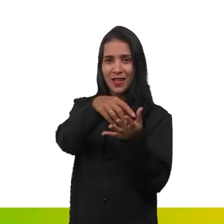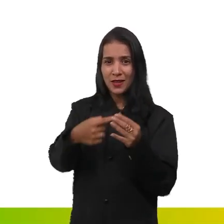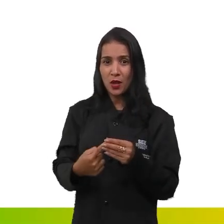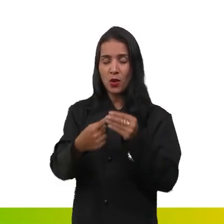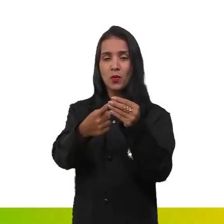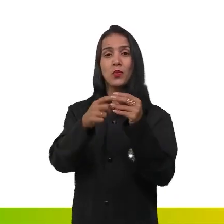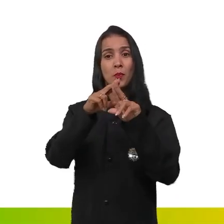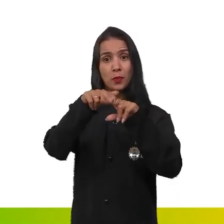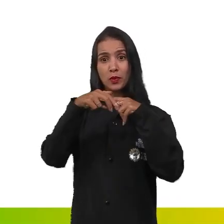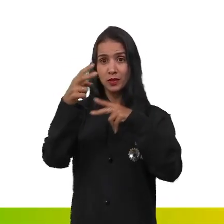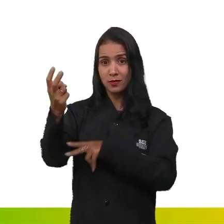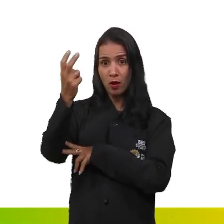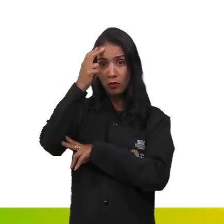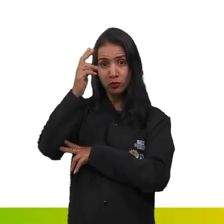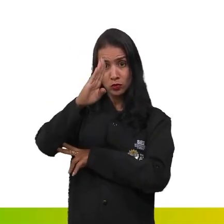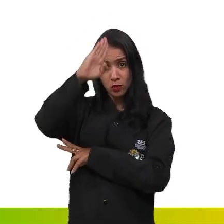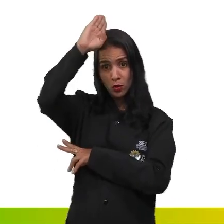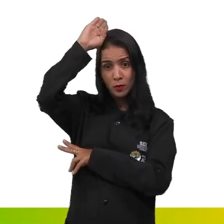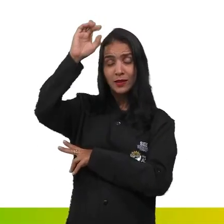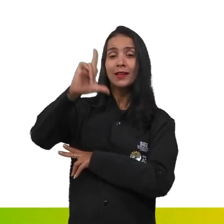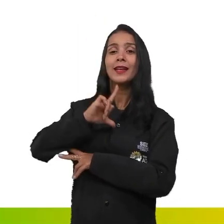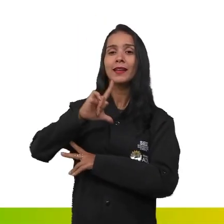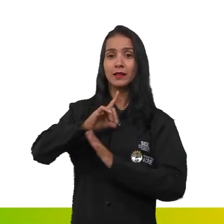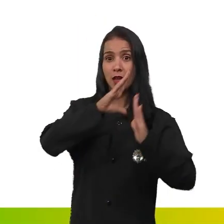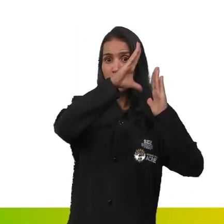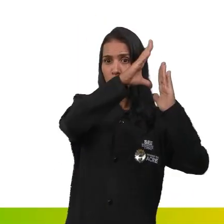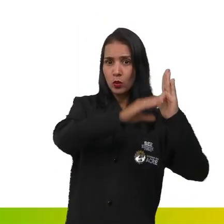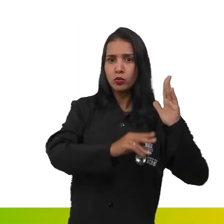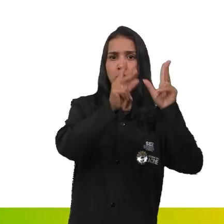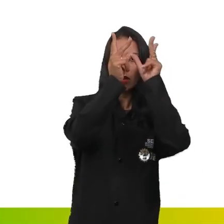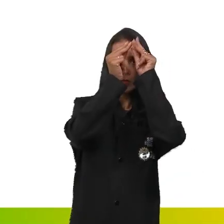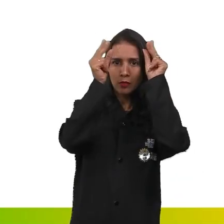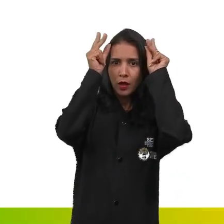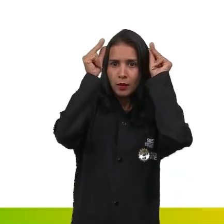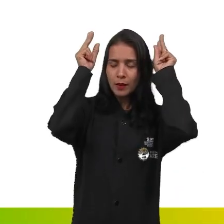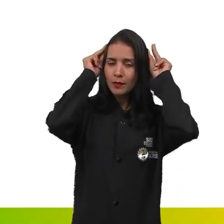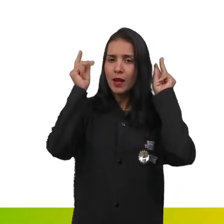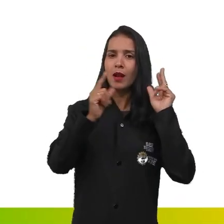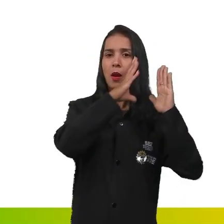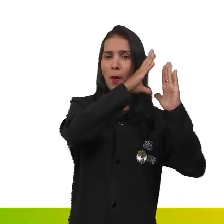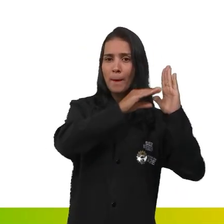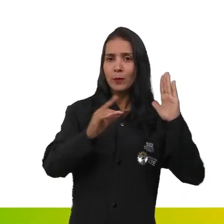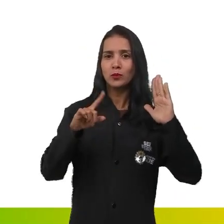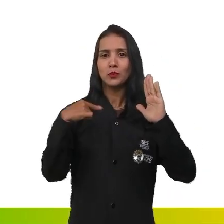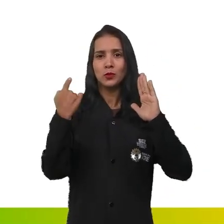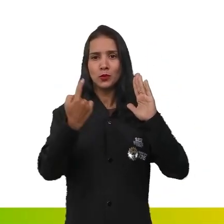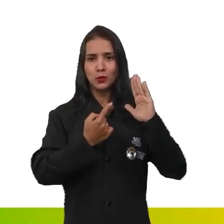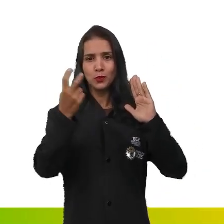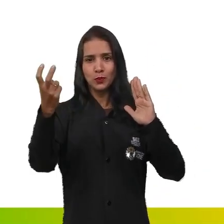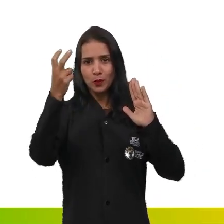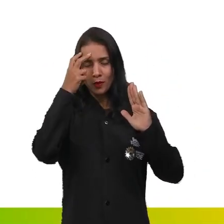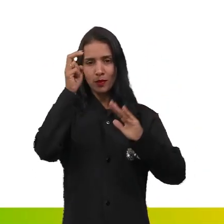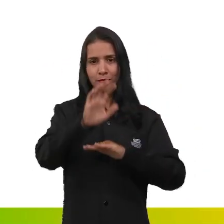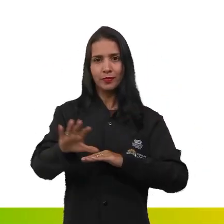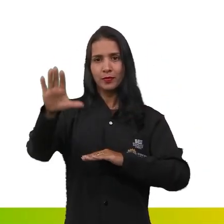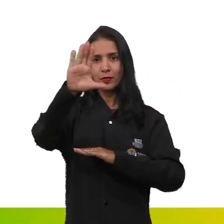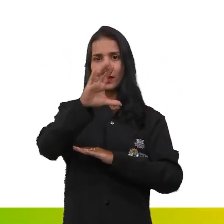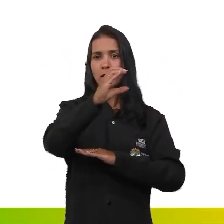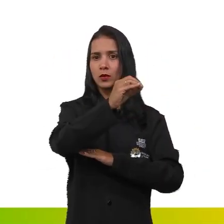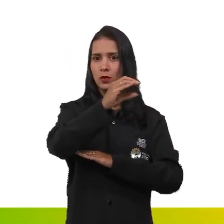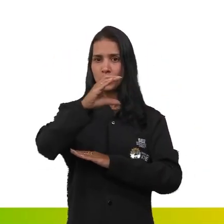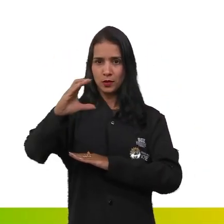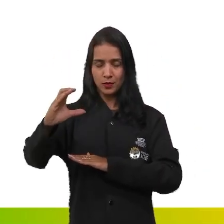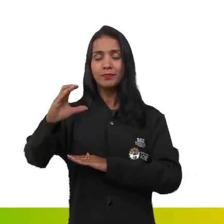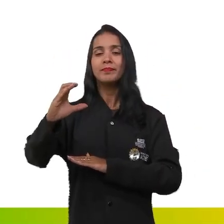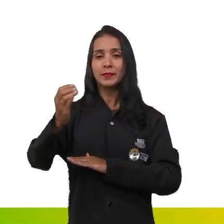legado romano, que é inspirado no legado grego, moldou a cultura ocidental, do ponto de vista do direito,